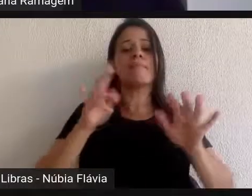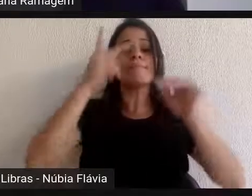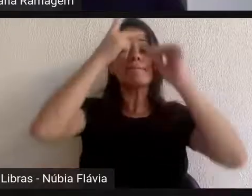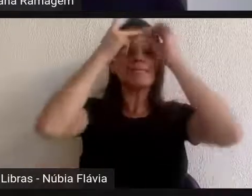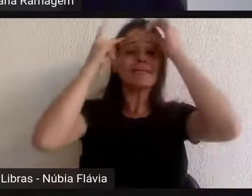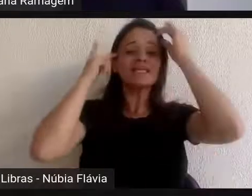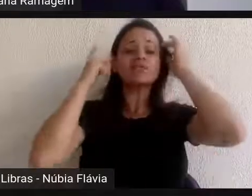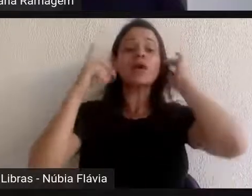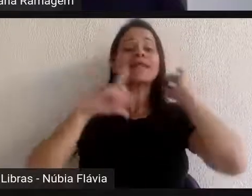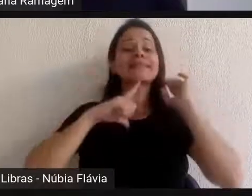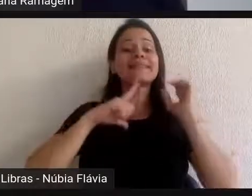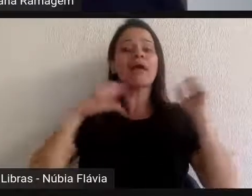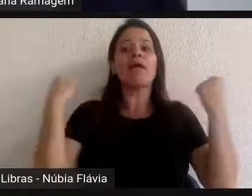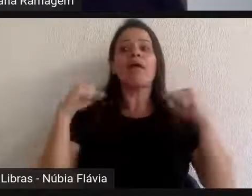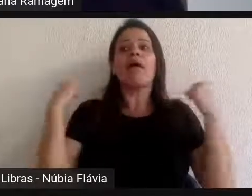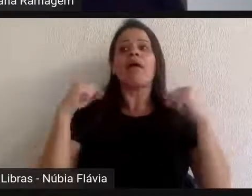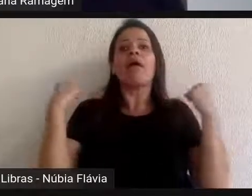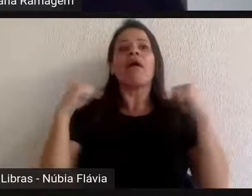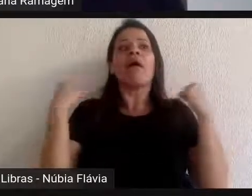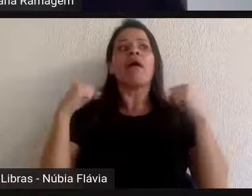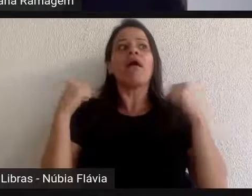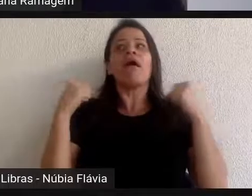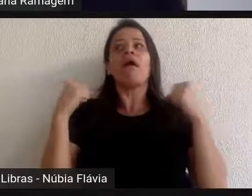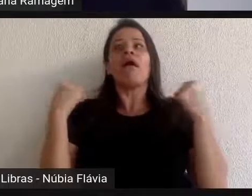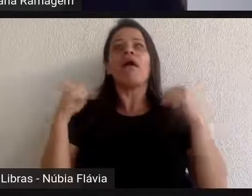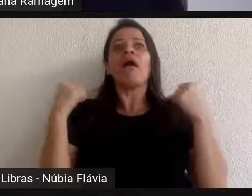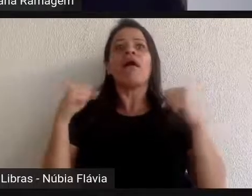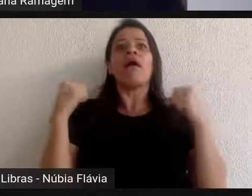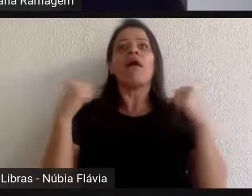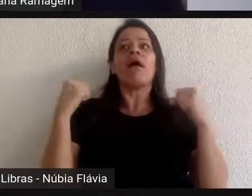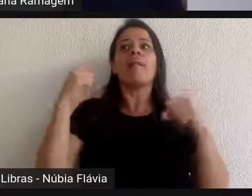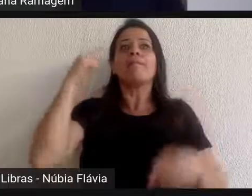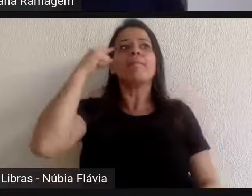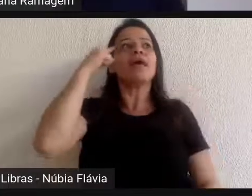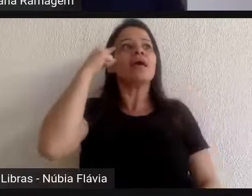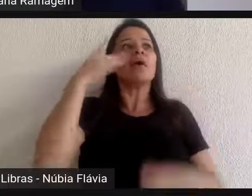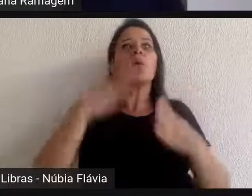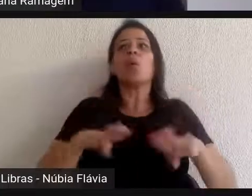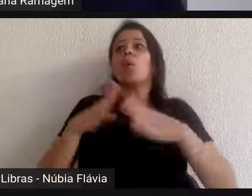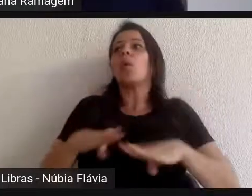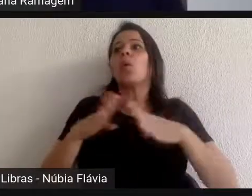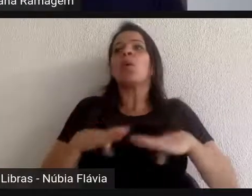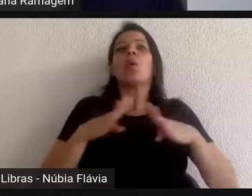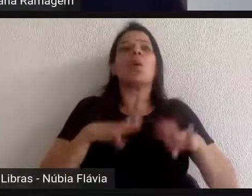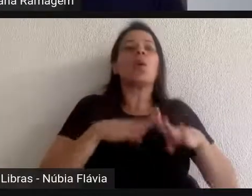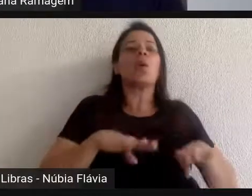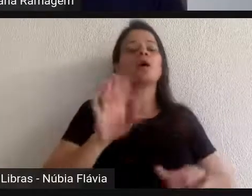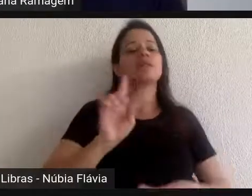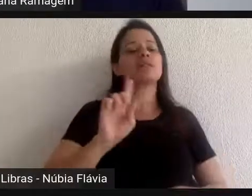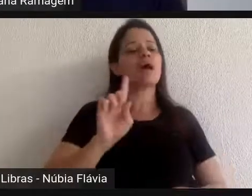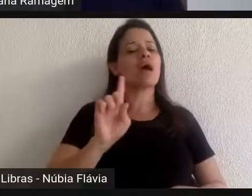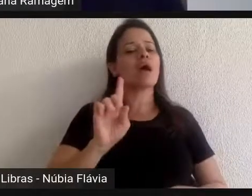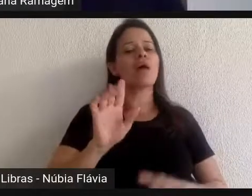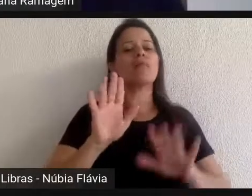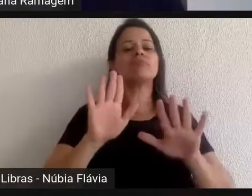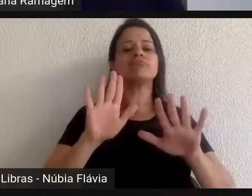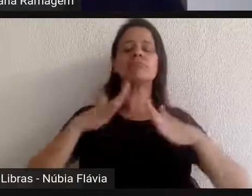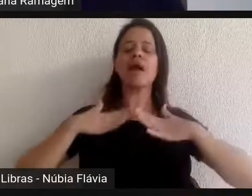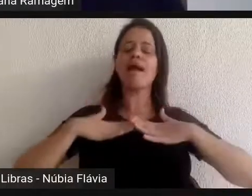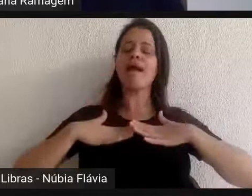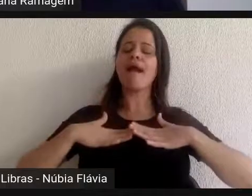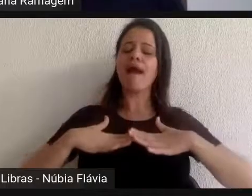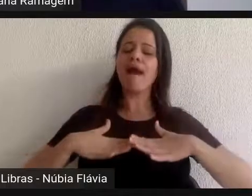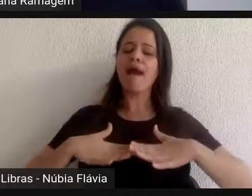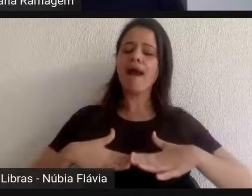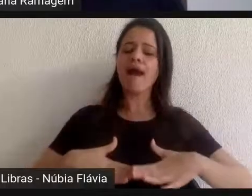viram o fio na atividade e isso não vai trazer boas consequências.